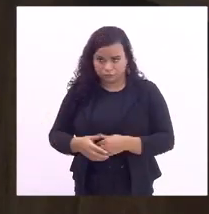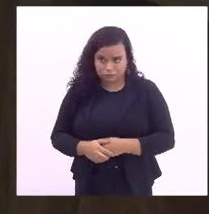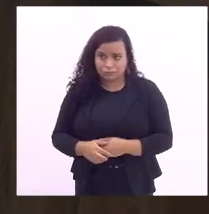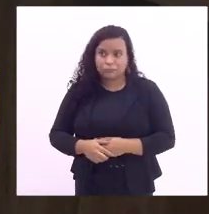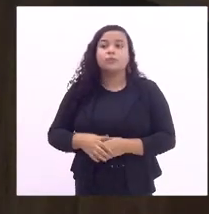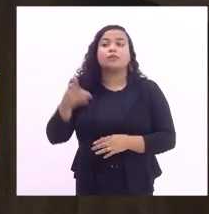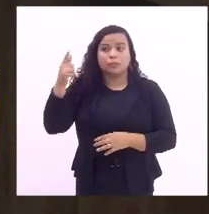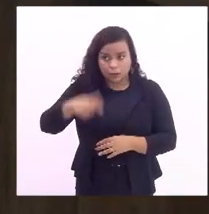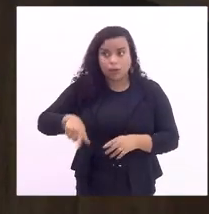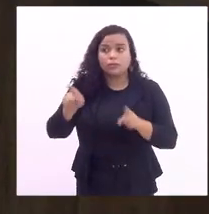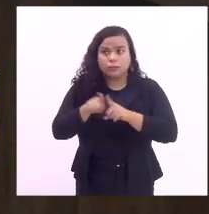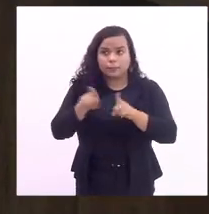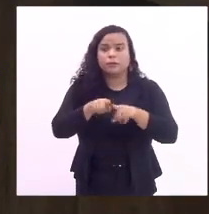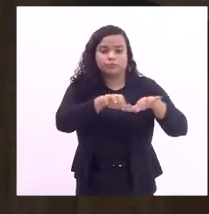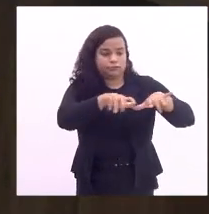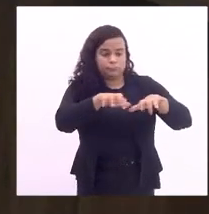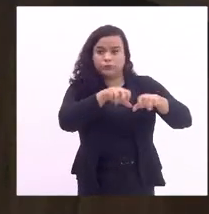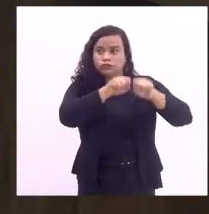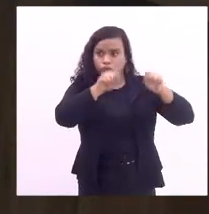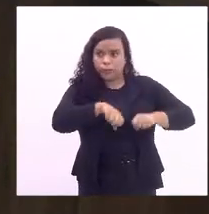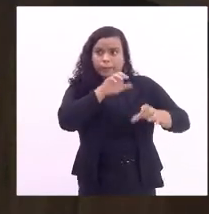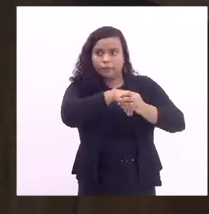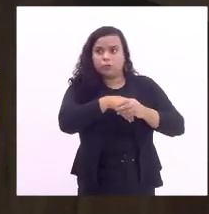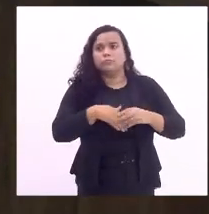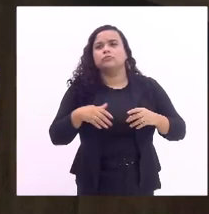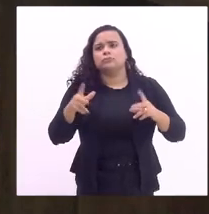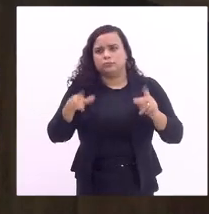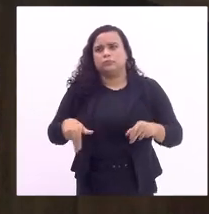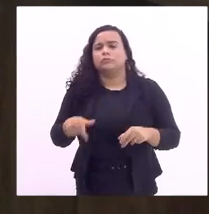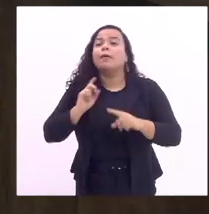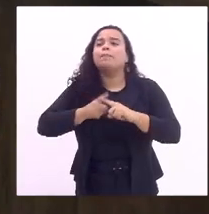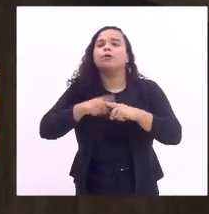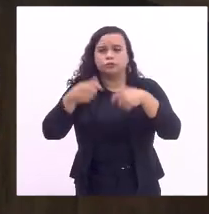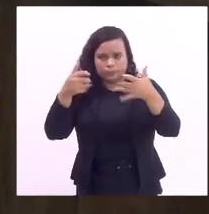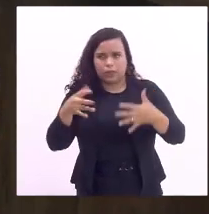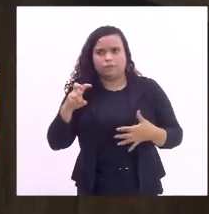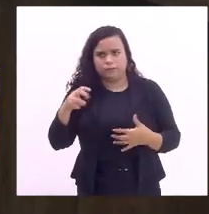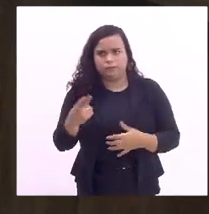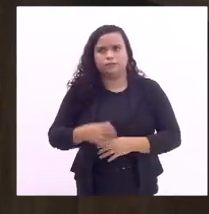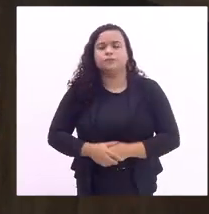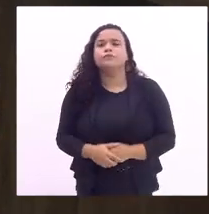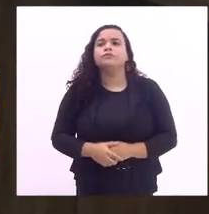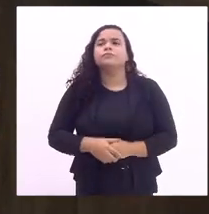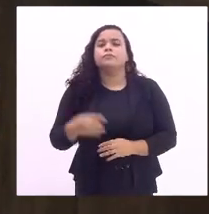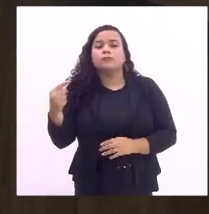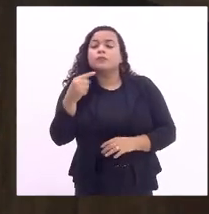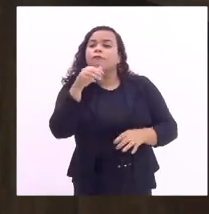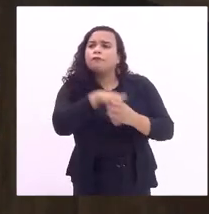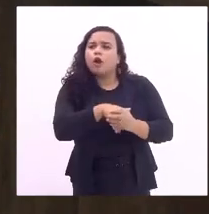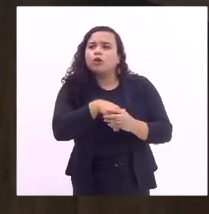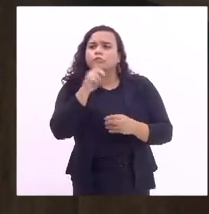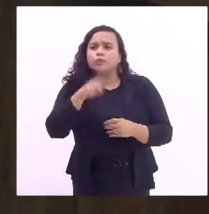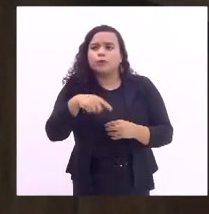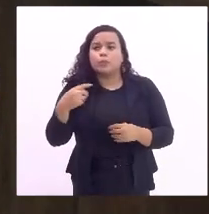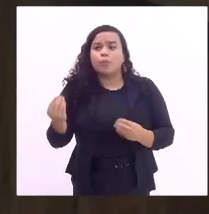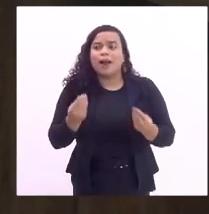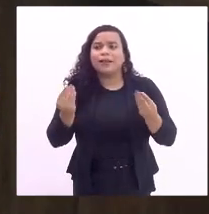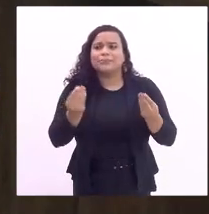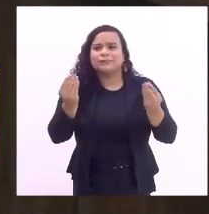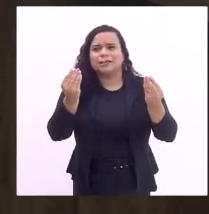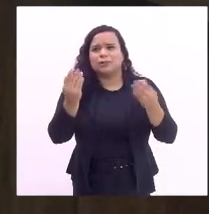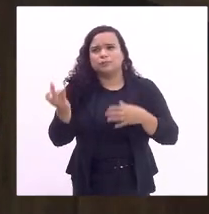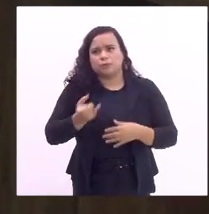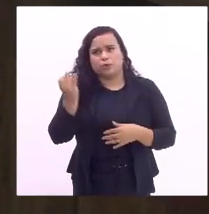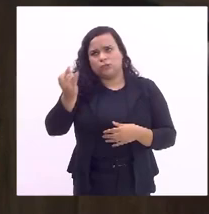Além do meu voto lá no sistema. Porque, sabe por quê, presidente? Esse é um voto qualificado. Não é